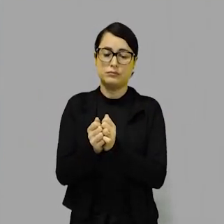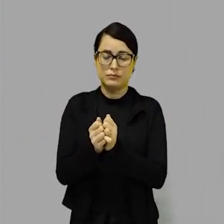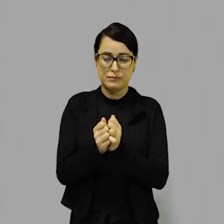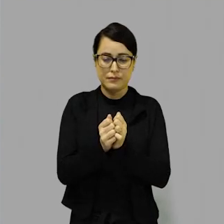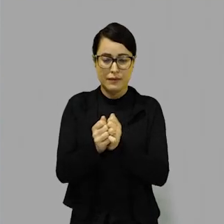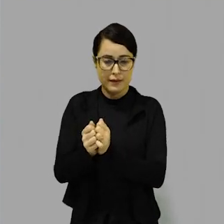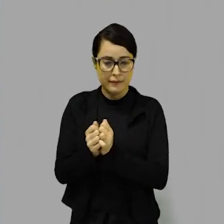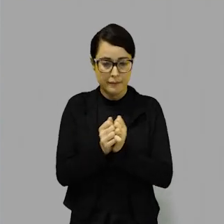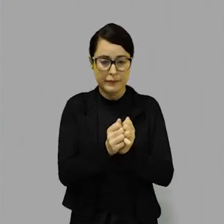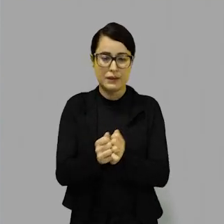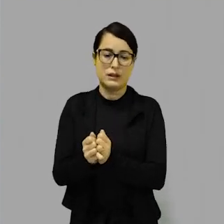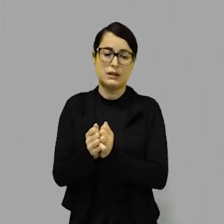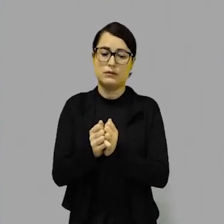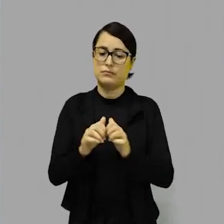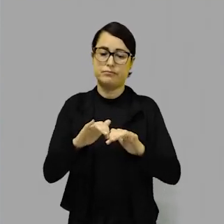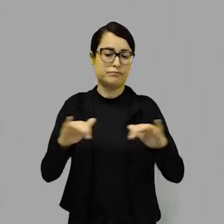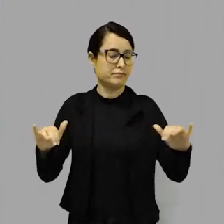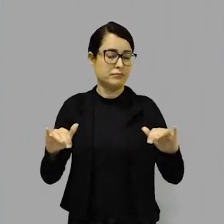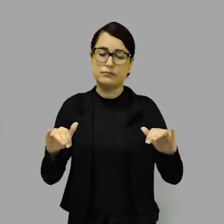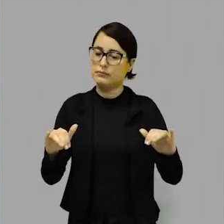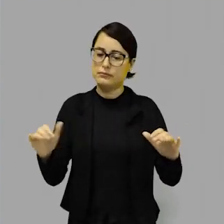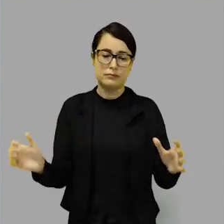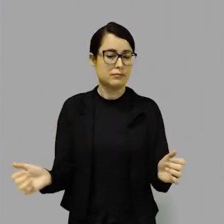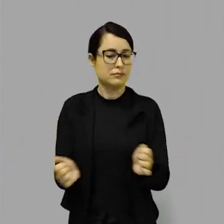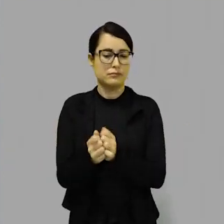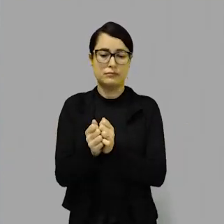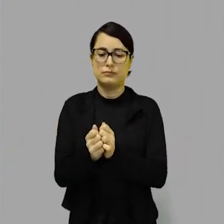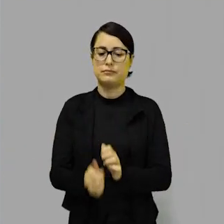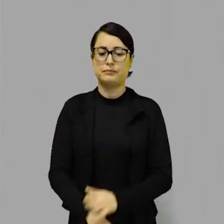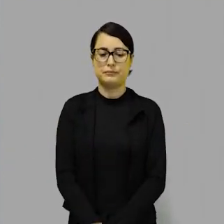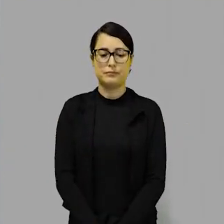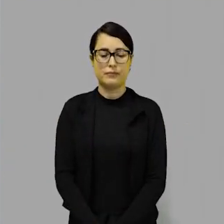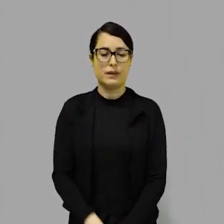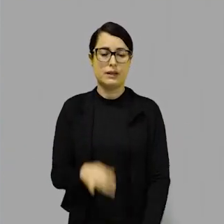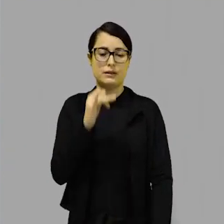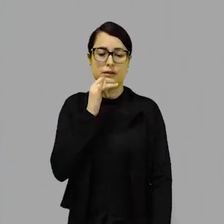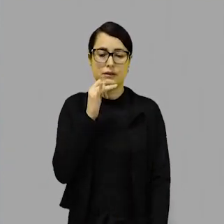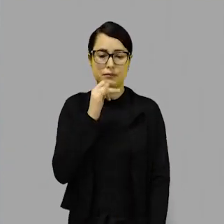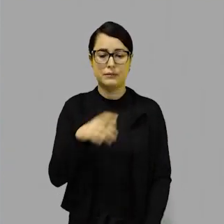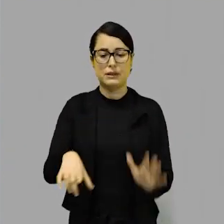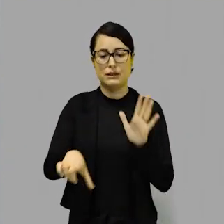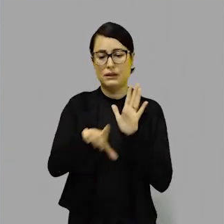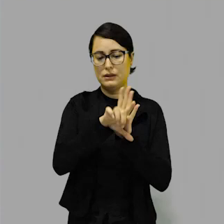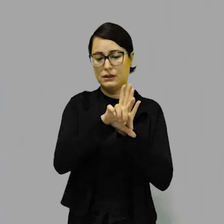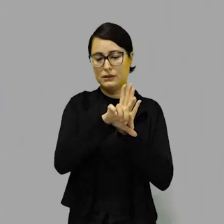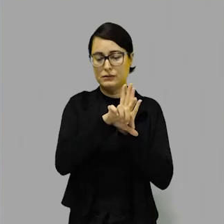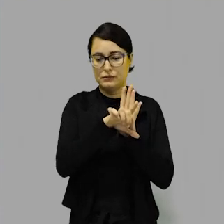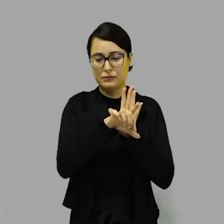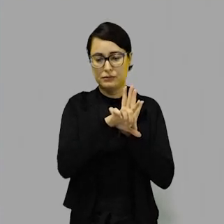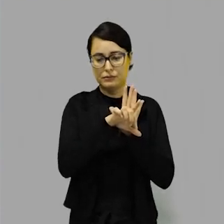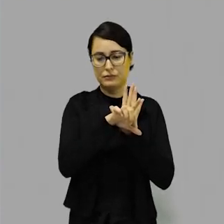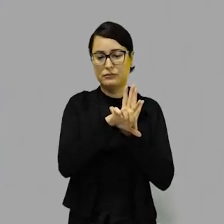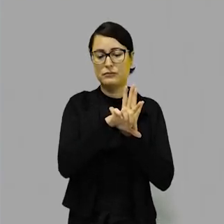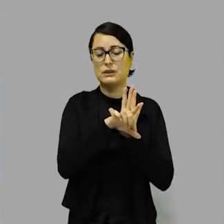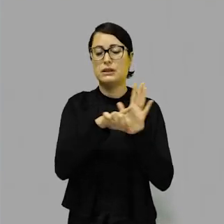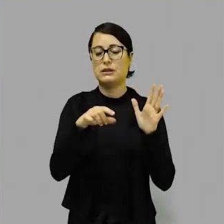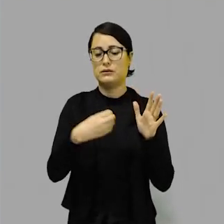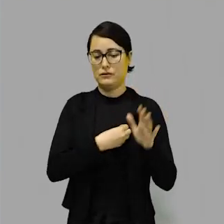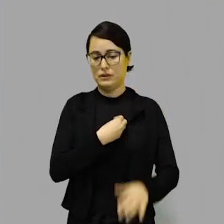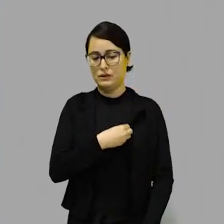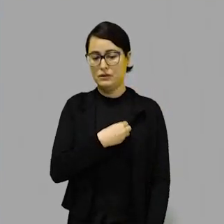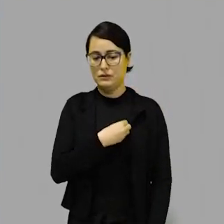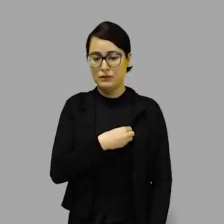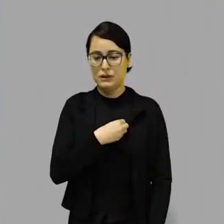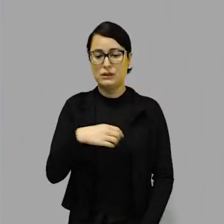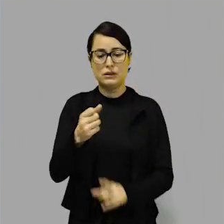sejam indissociáveis, sejam inseparáveis. Exemplo, as leis. A gente vive numa sociedade que tem